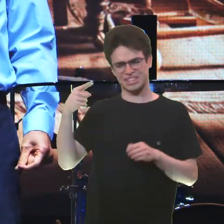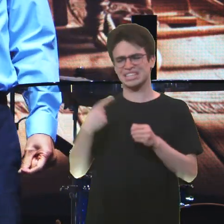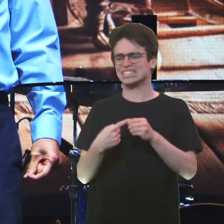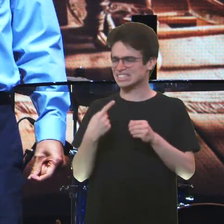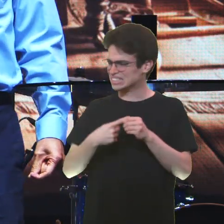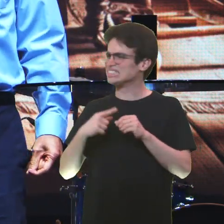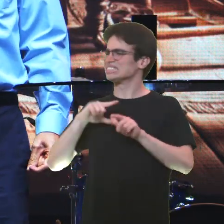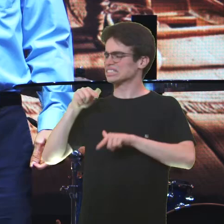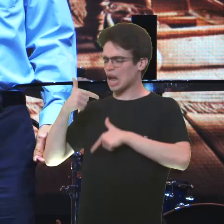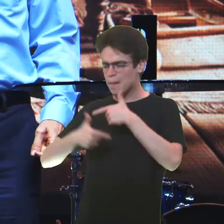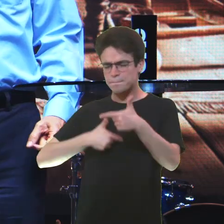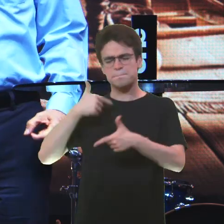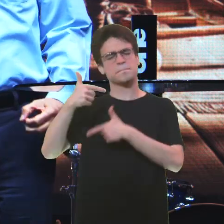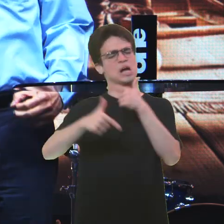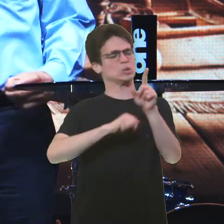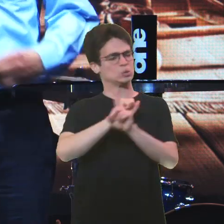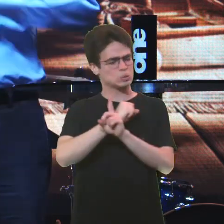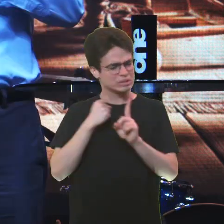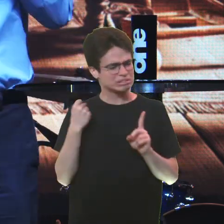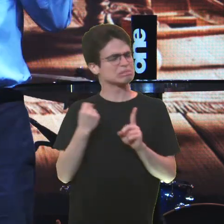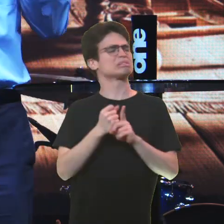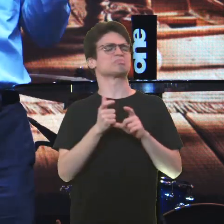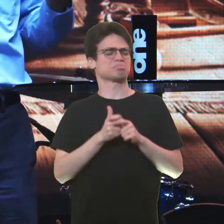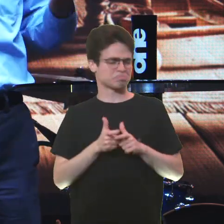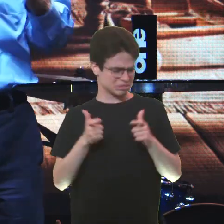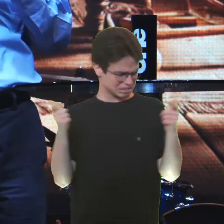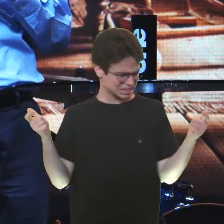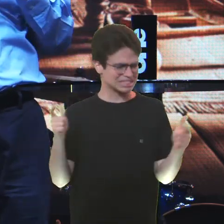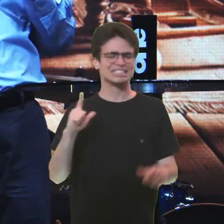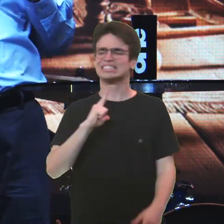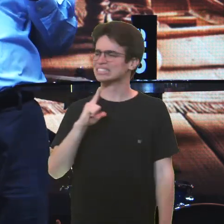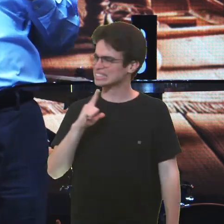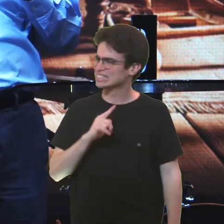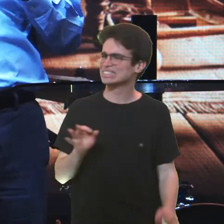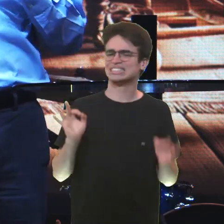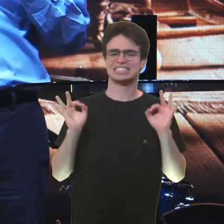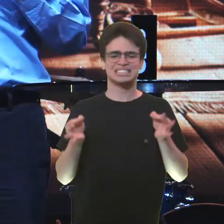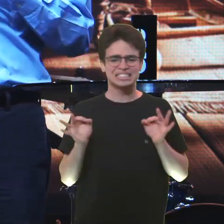vocês fazem muito trabalho social na cidade. Eso es excelente. Isso é